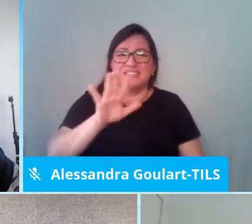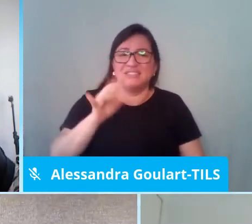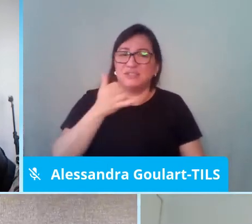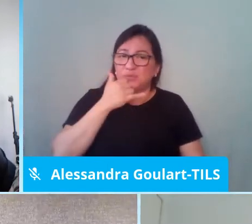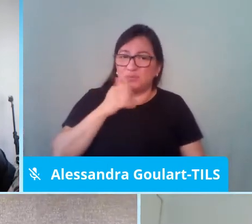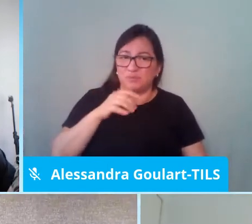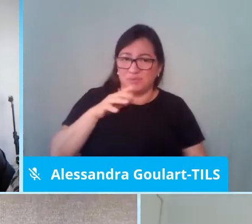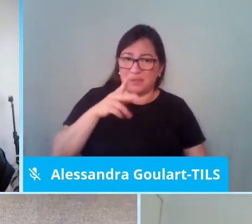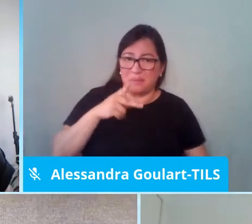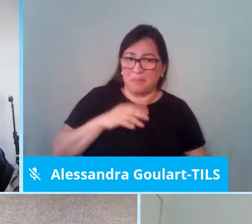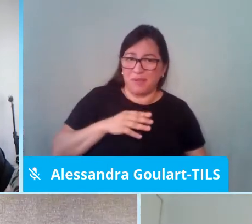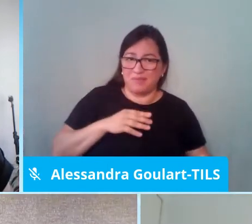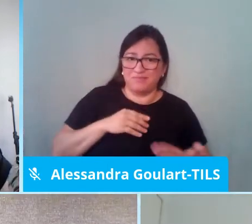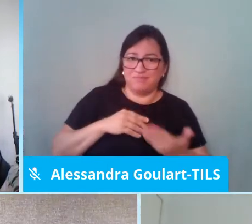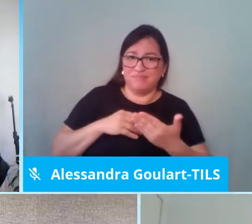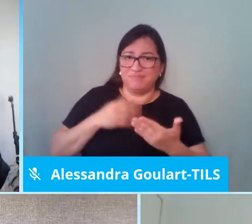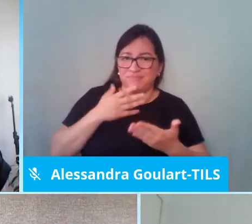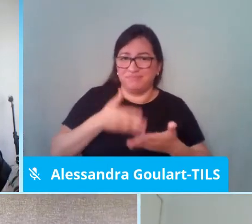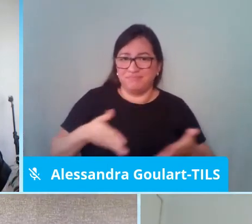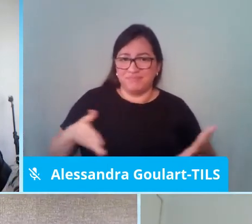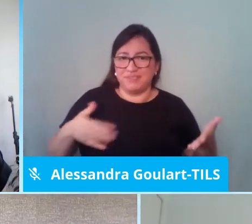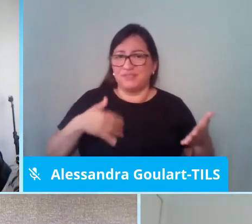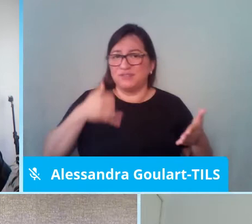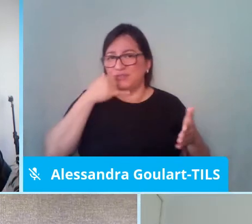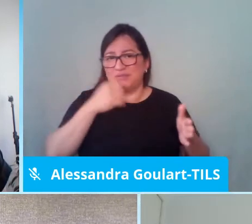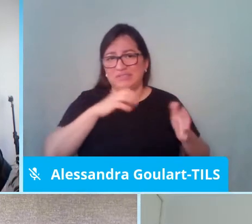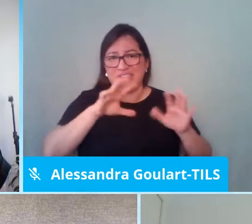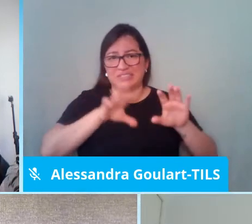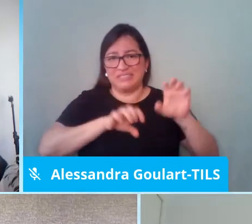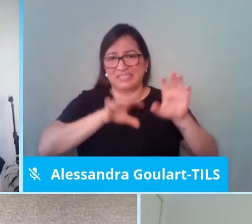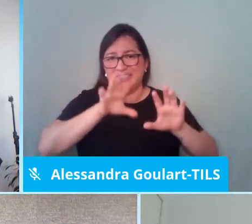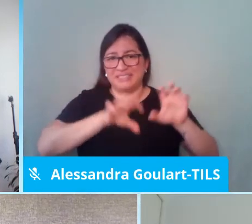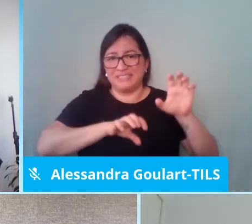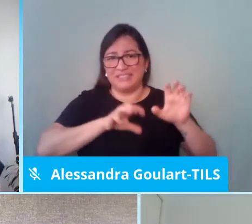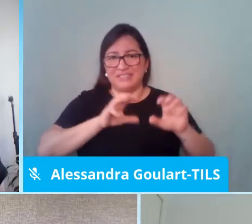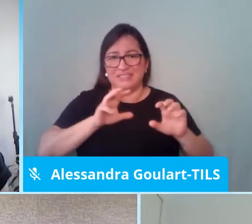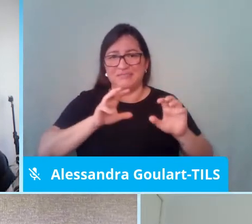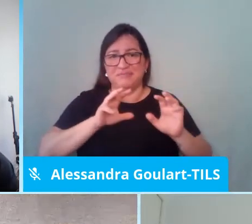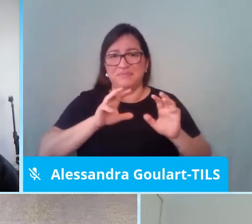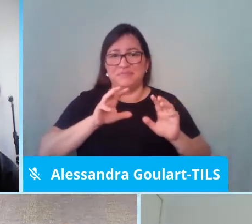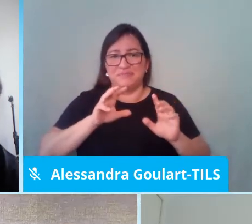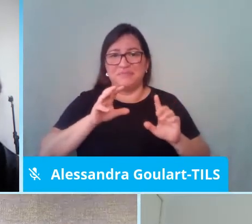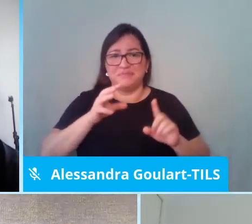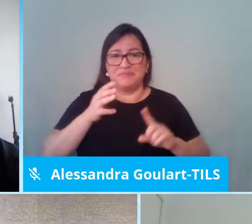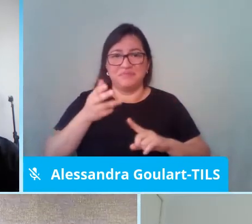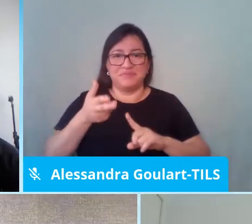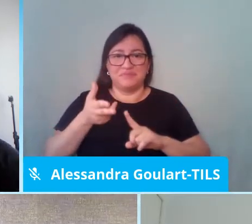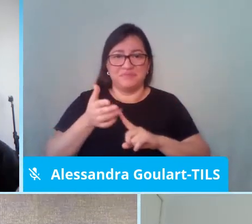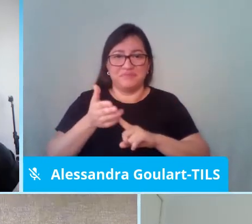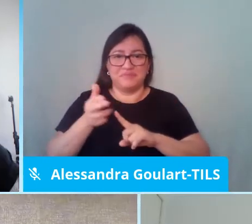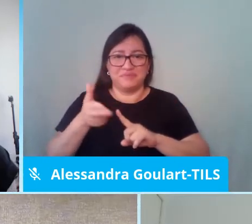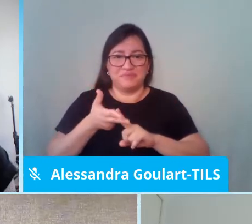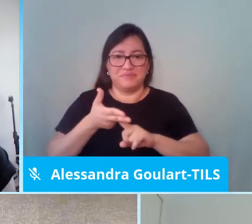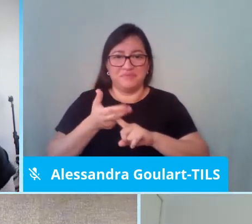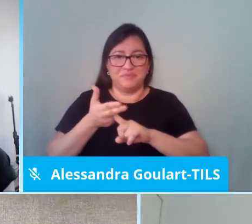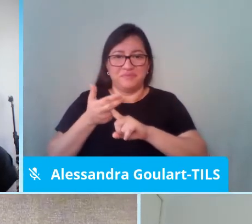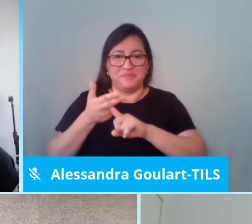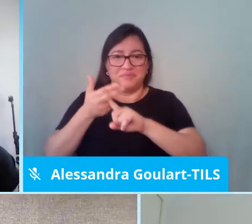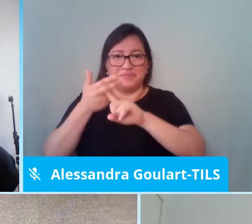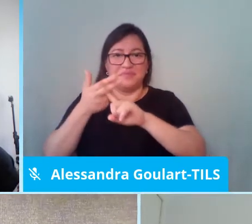4G me bloqueando aqui, me detonando hoje. Tá te boicotando, Paulo.